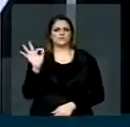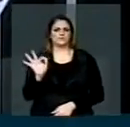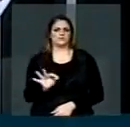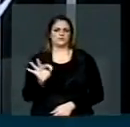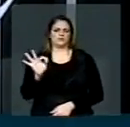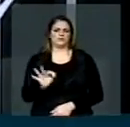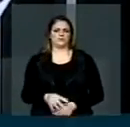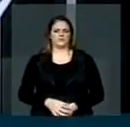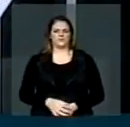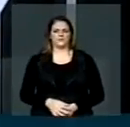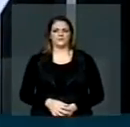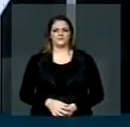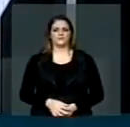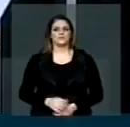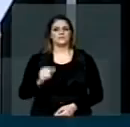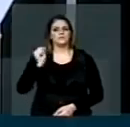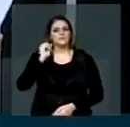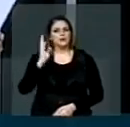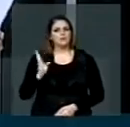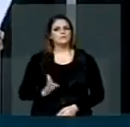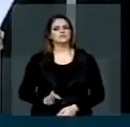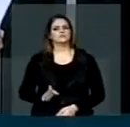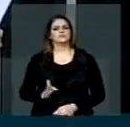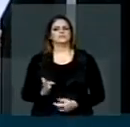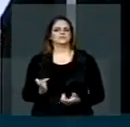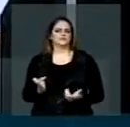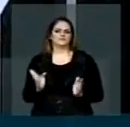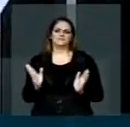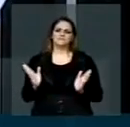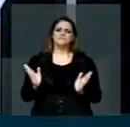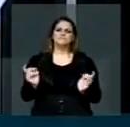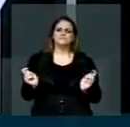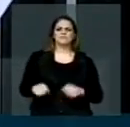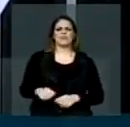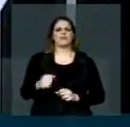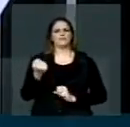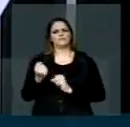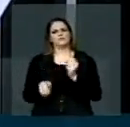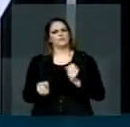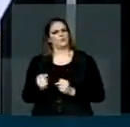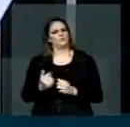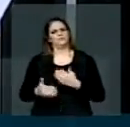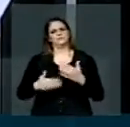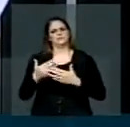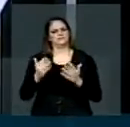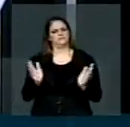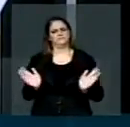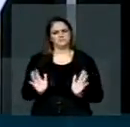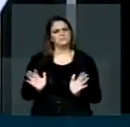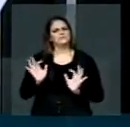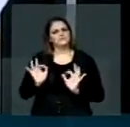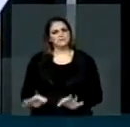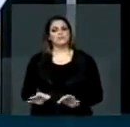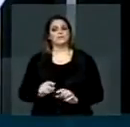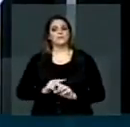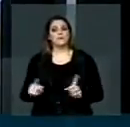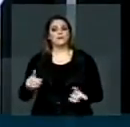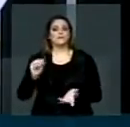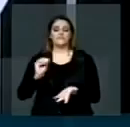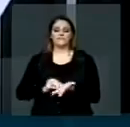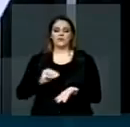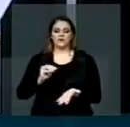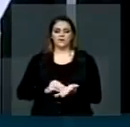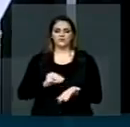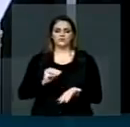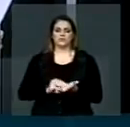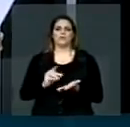A vocação industrial do Brasil não está em debate. O que nos falta, provavelmente, é eficiência